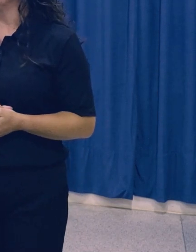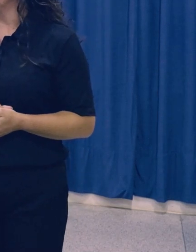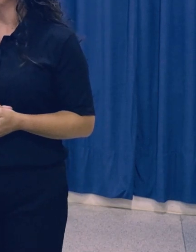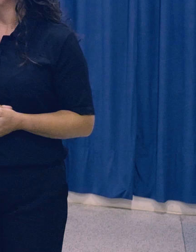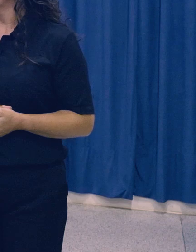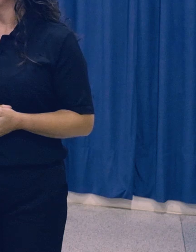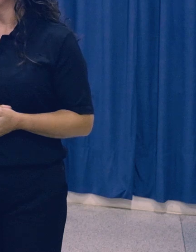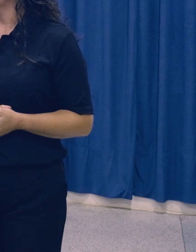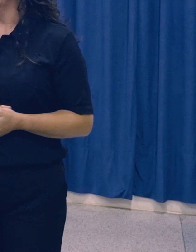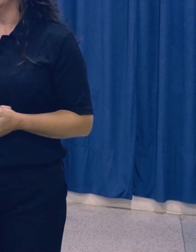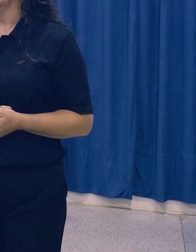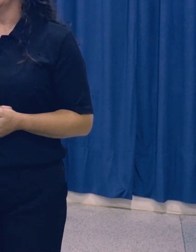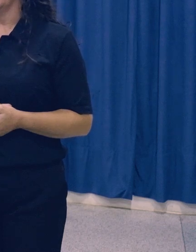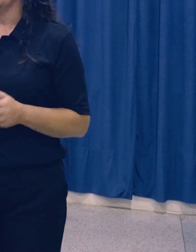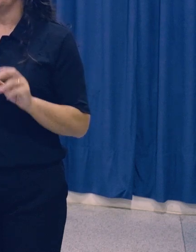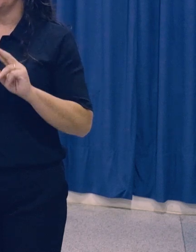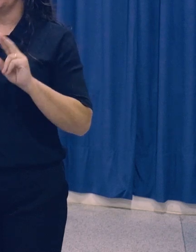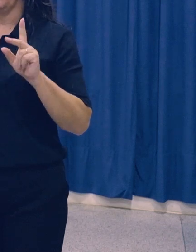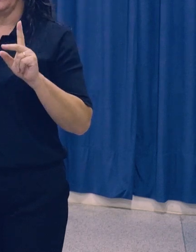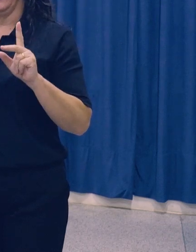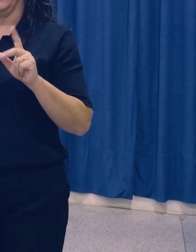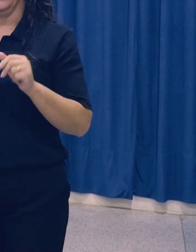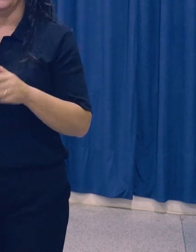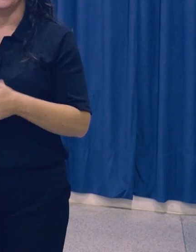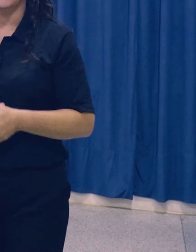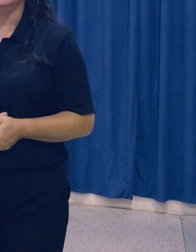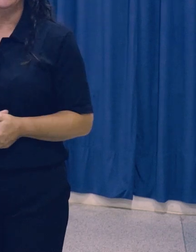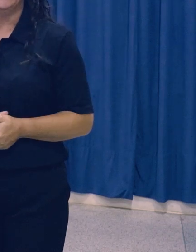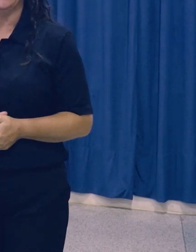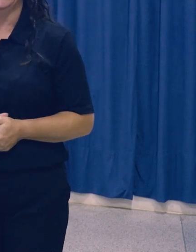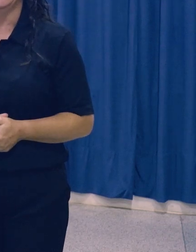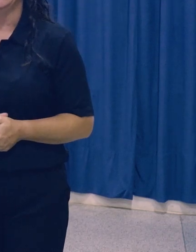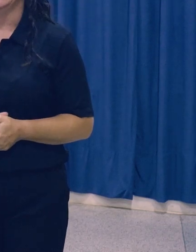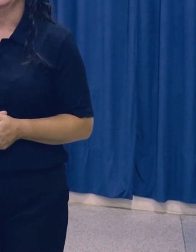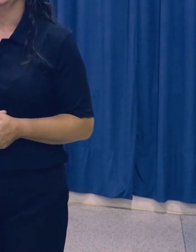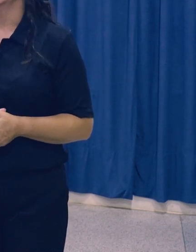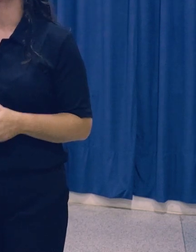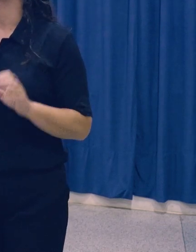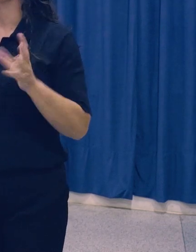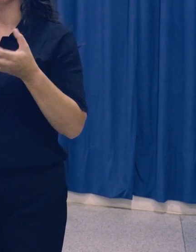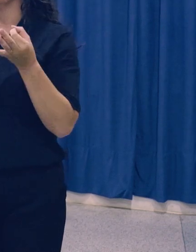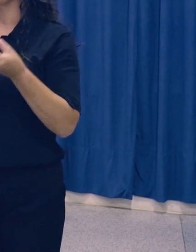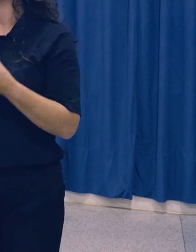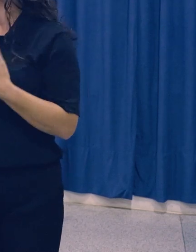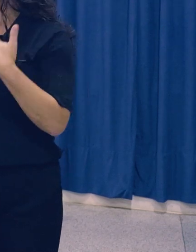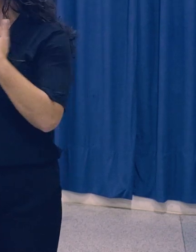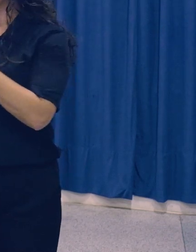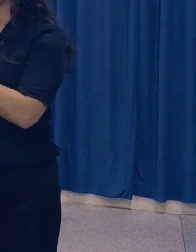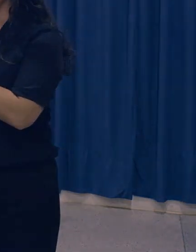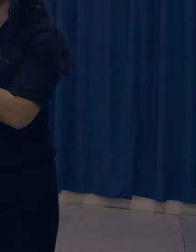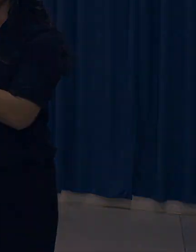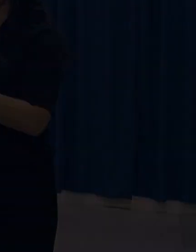devagar, porque são termos em inglês complicados, então que bom que deu certo. Obrigada.